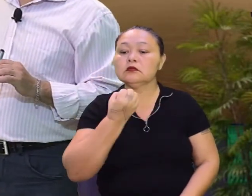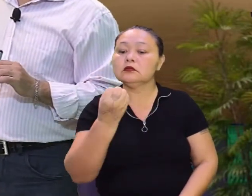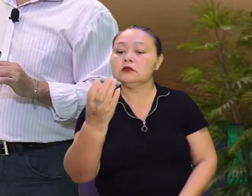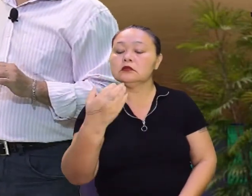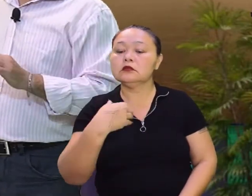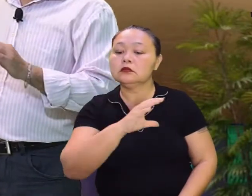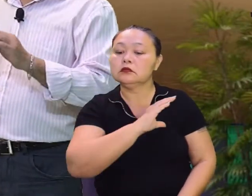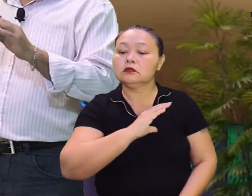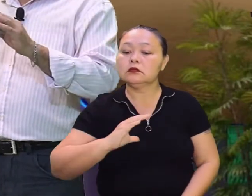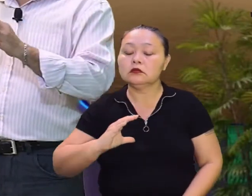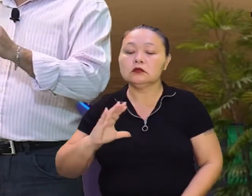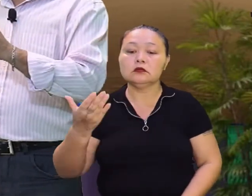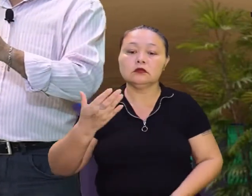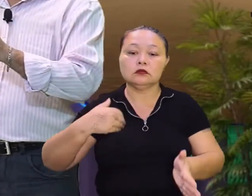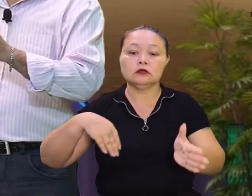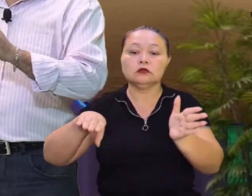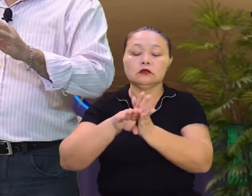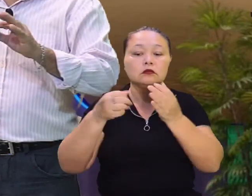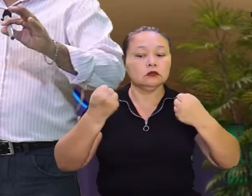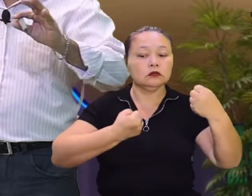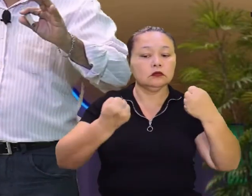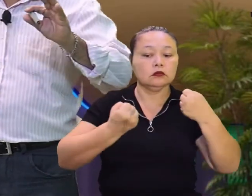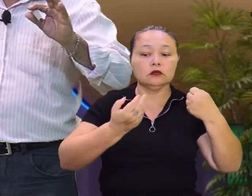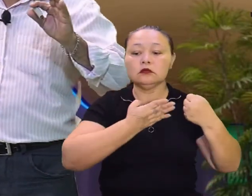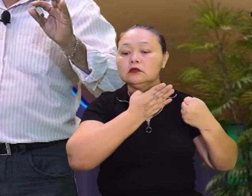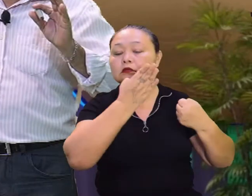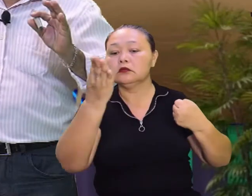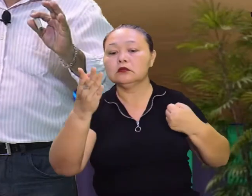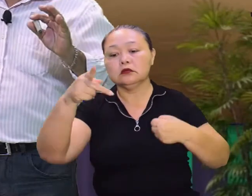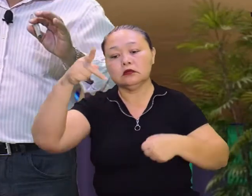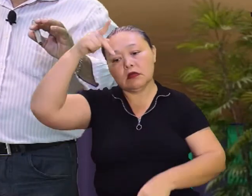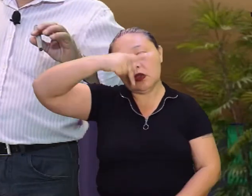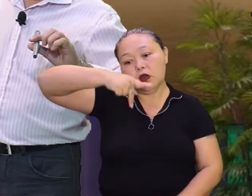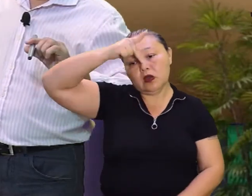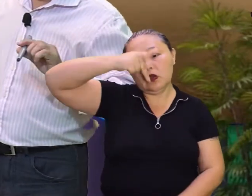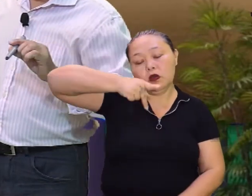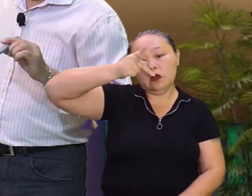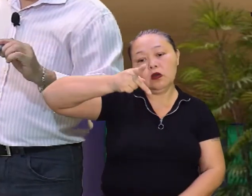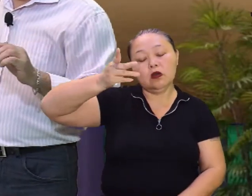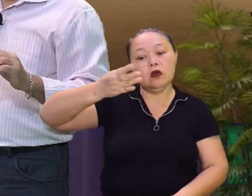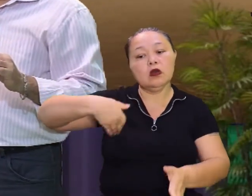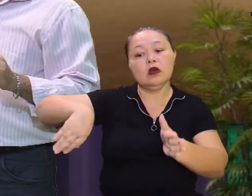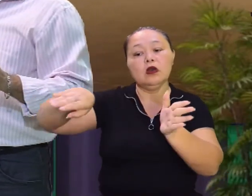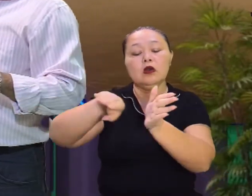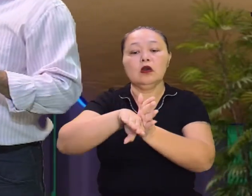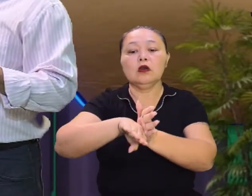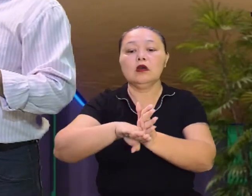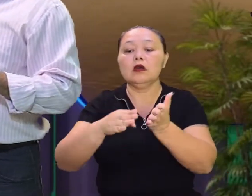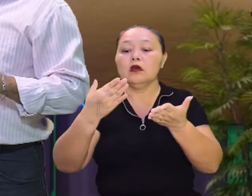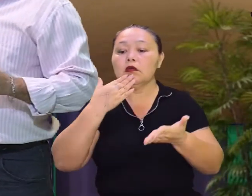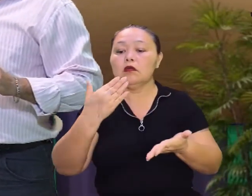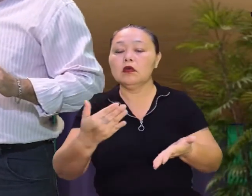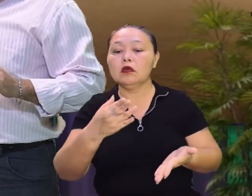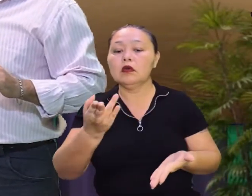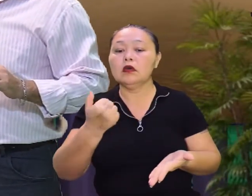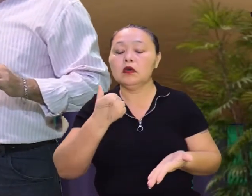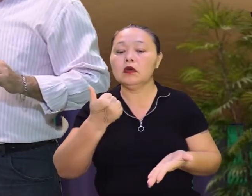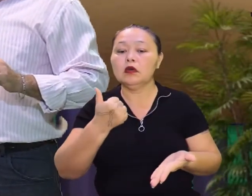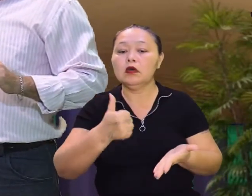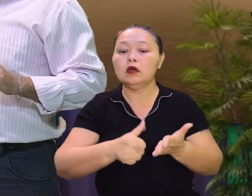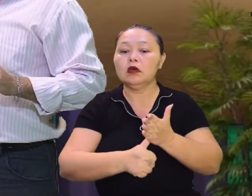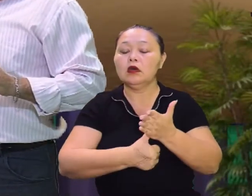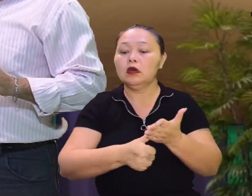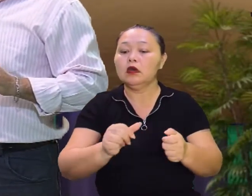meu cunhado, aí foram de carro, foram chegar lá no Peru, aí quando chegaram lá, pediram a identidade dele, só